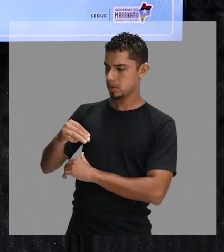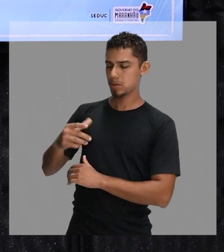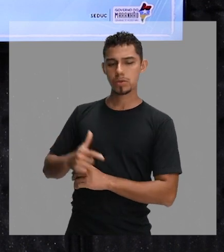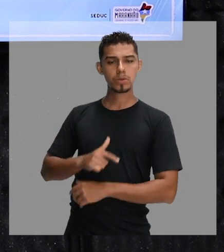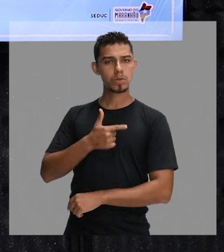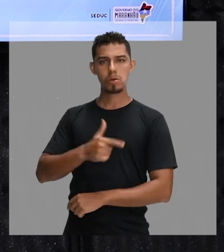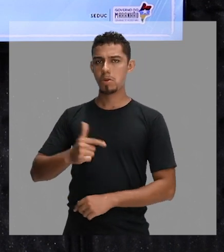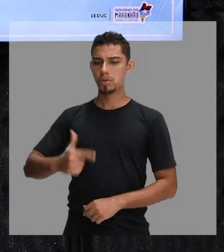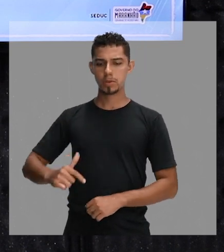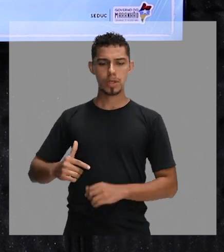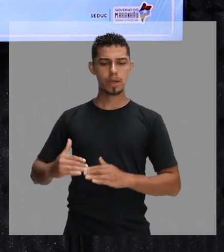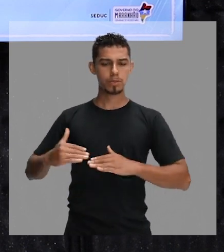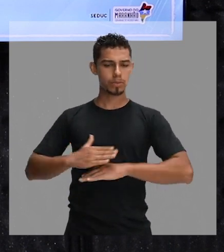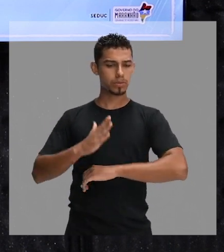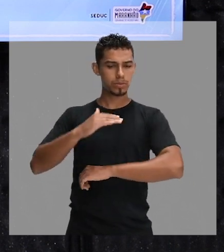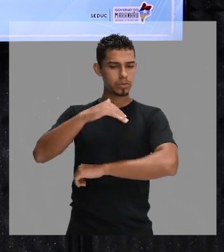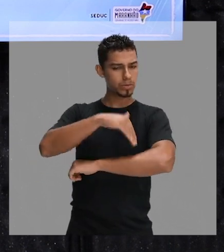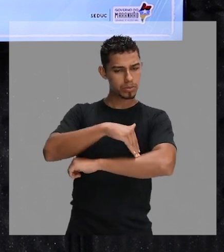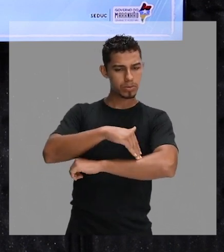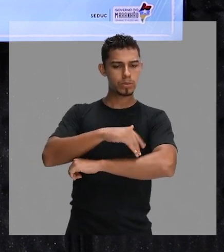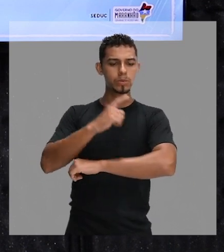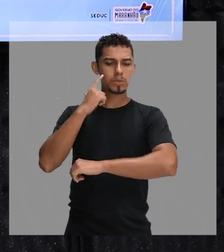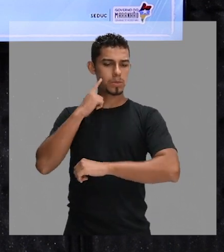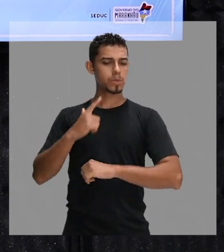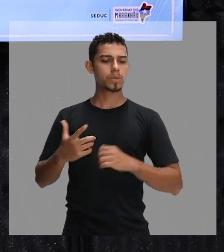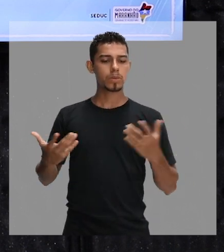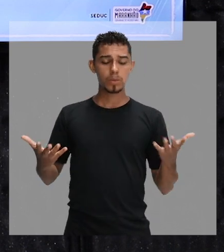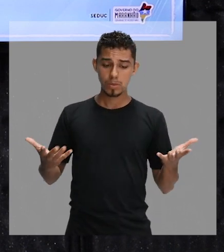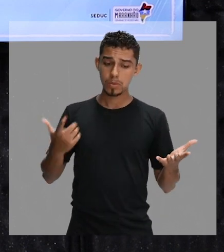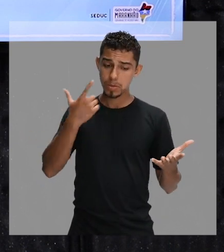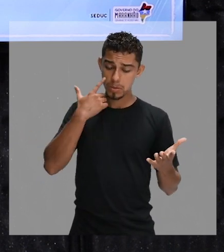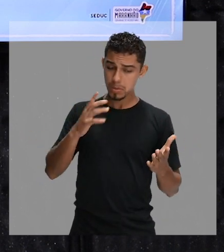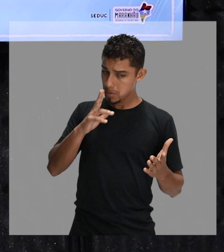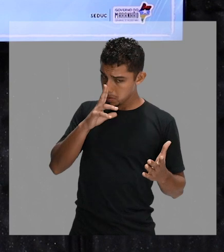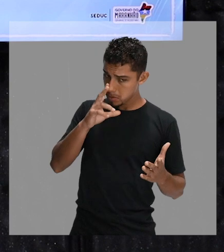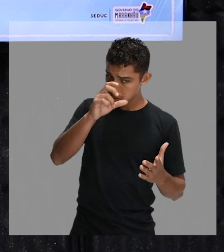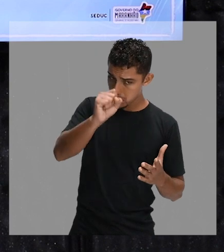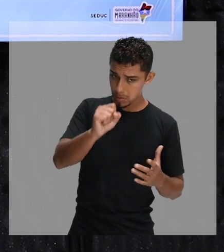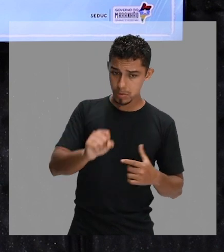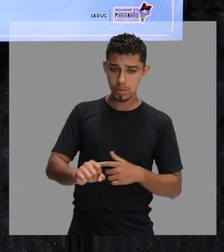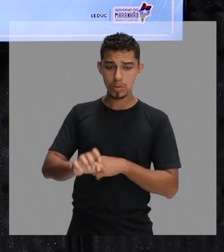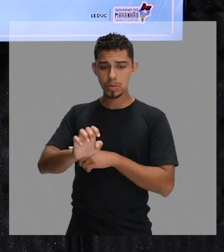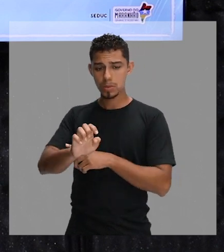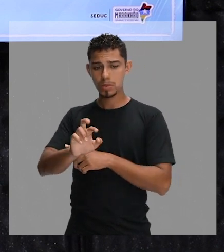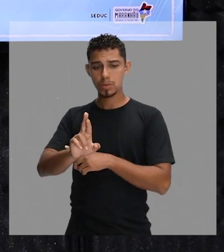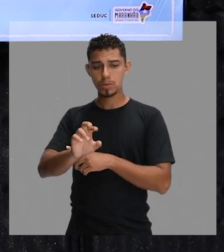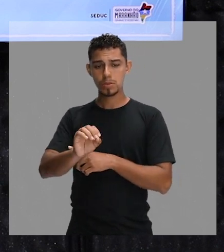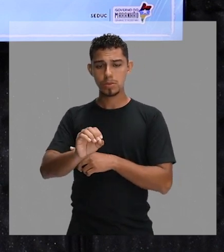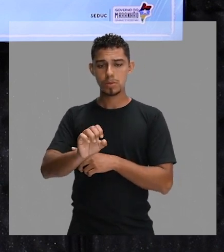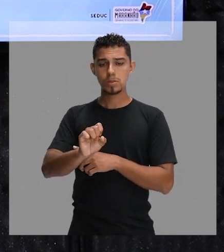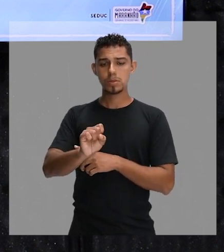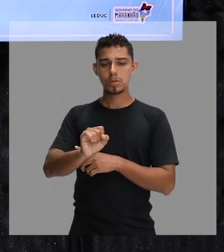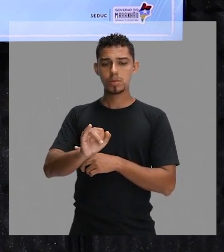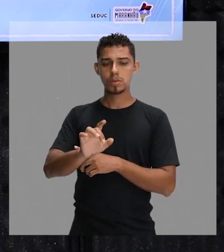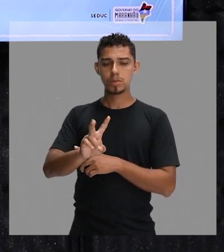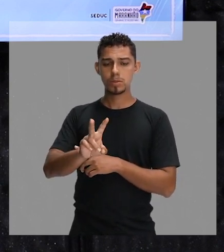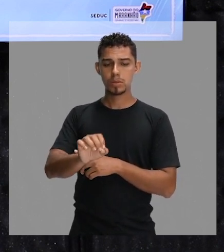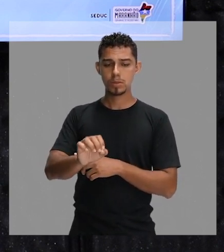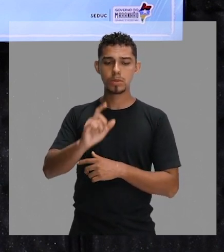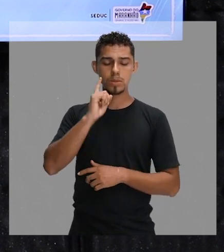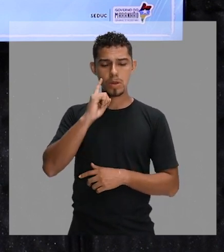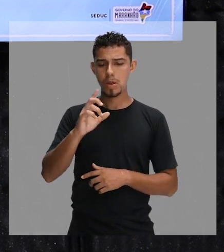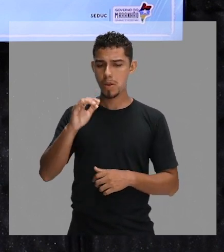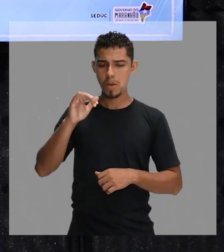temos dobramentos modernos, cordilheiras de montanhas, intensos processos erosivos. Então, o nosso relevo ele é bastante erodido, ele